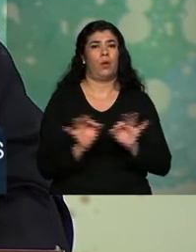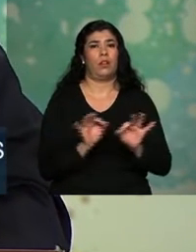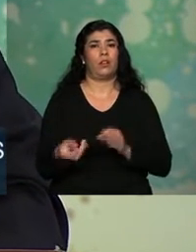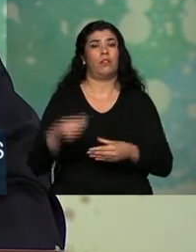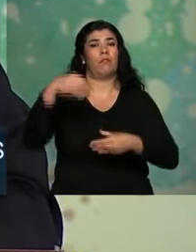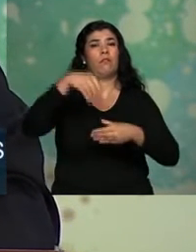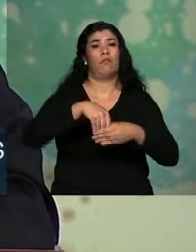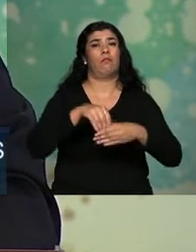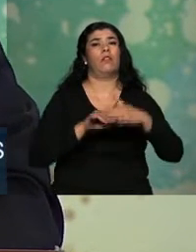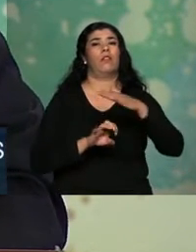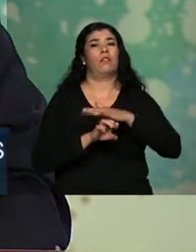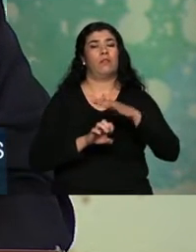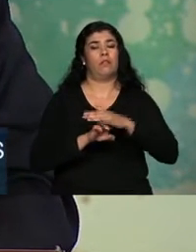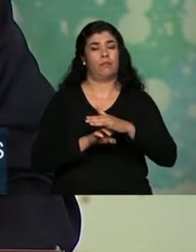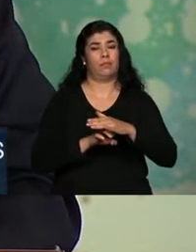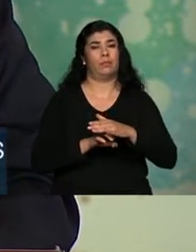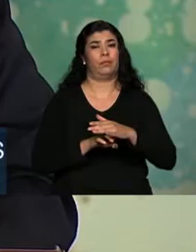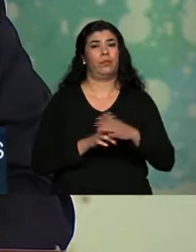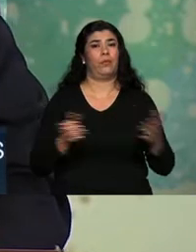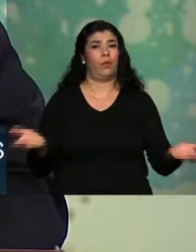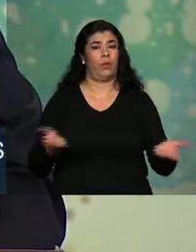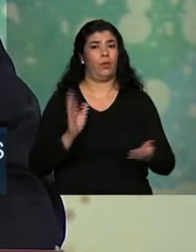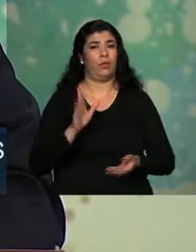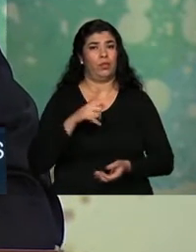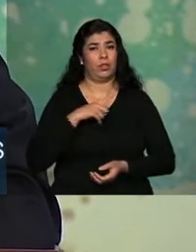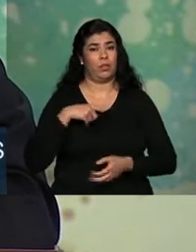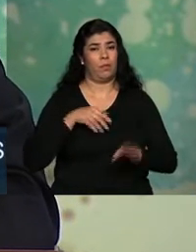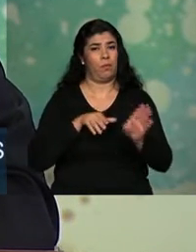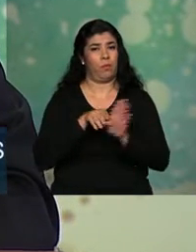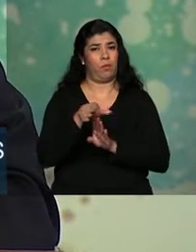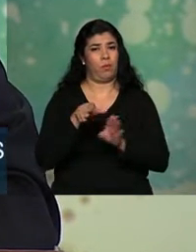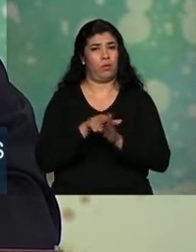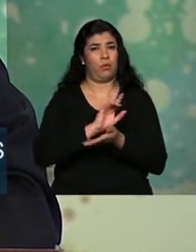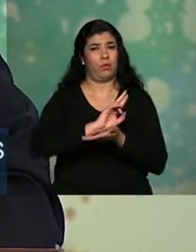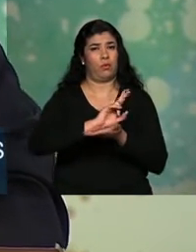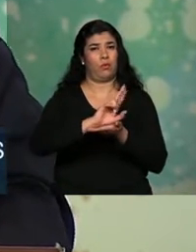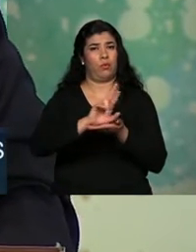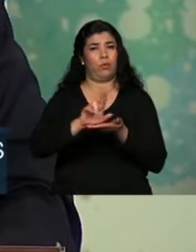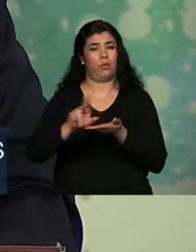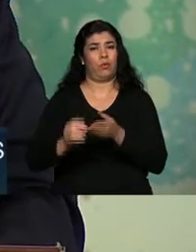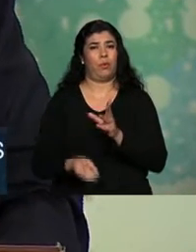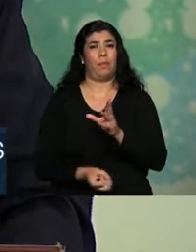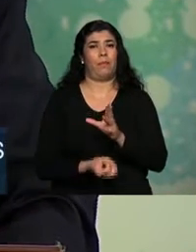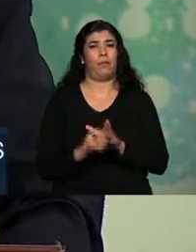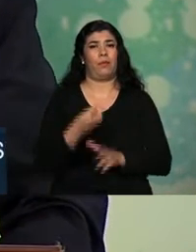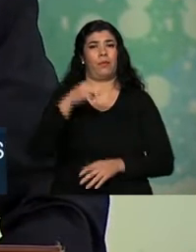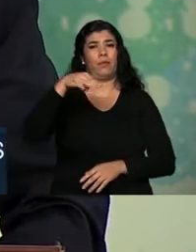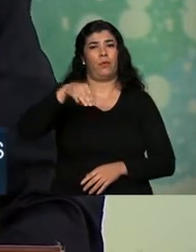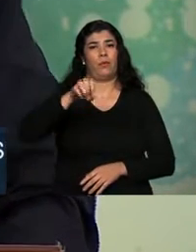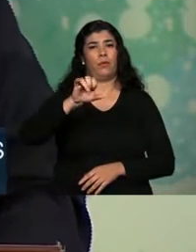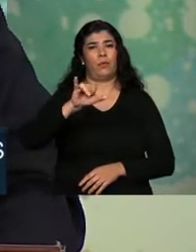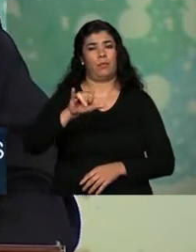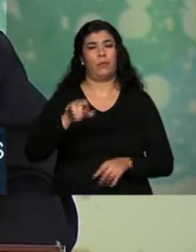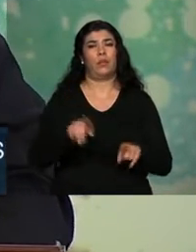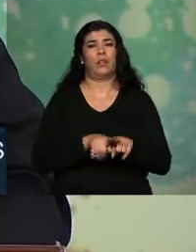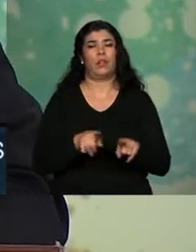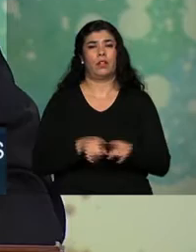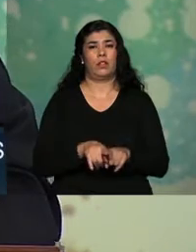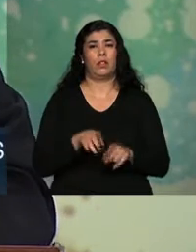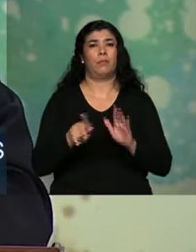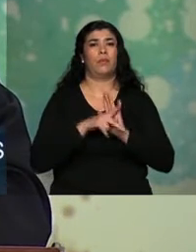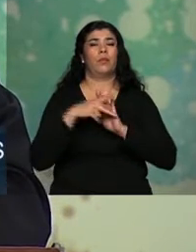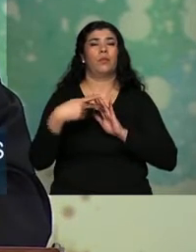das empresas. Hoje já temos orientação e vários produtos para o MEI, inclusive disponíveis